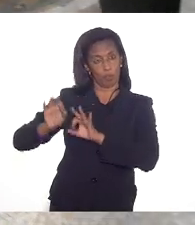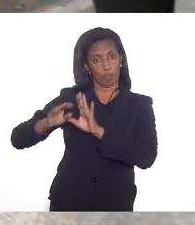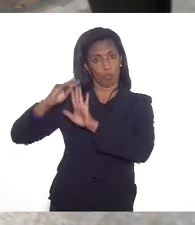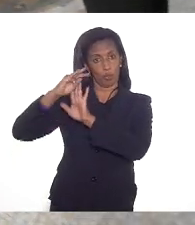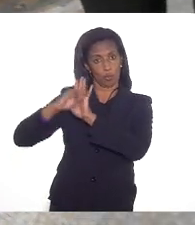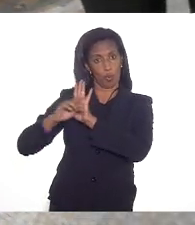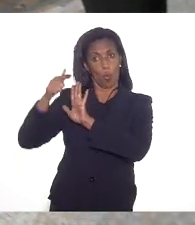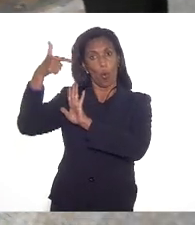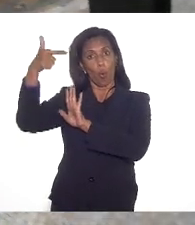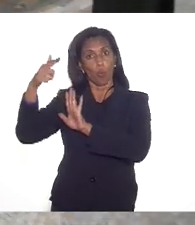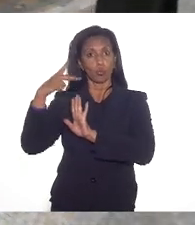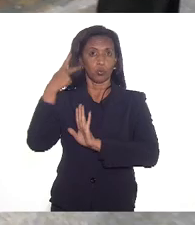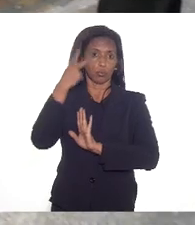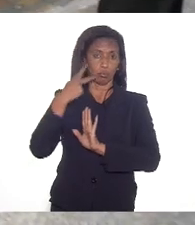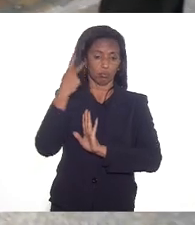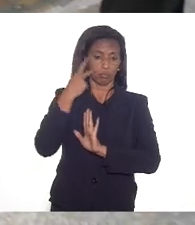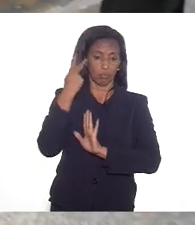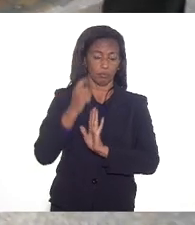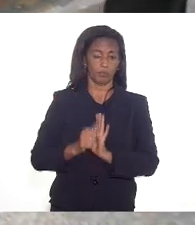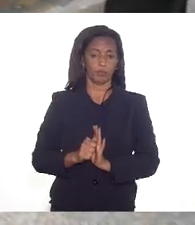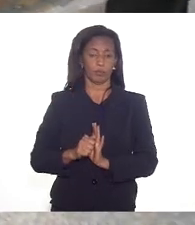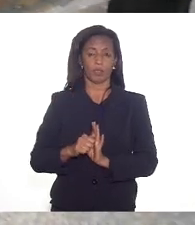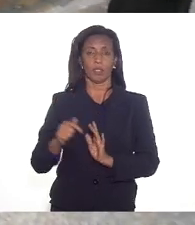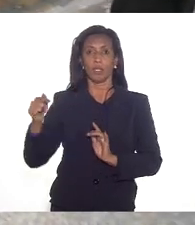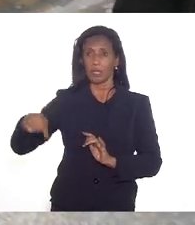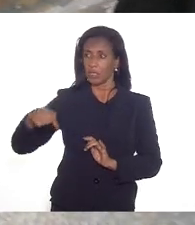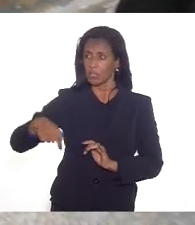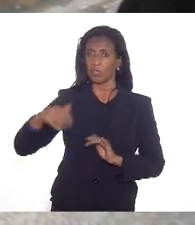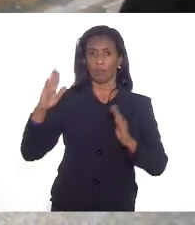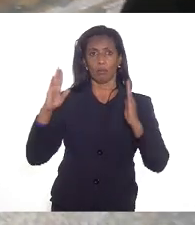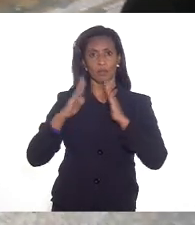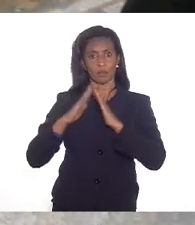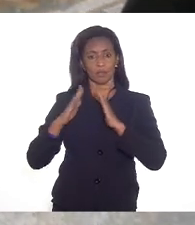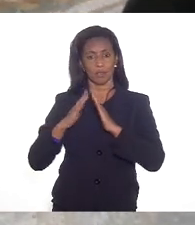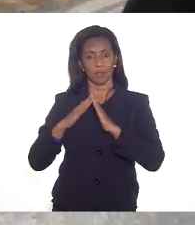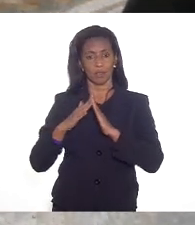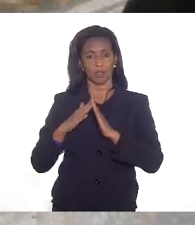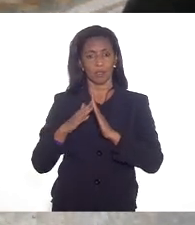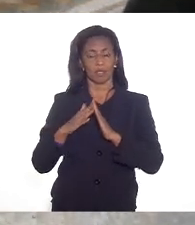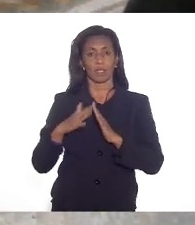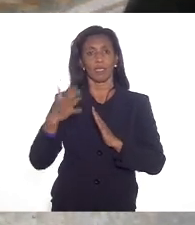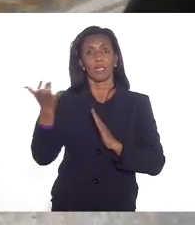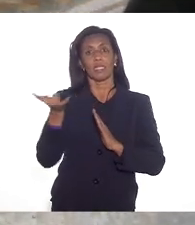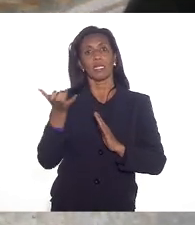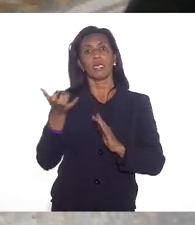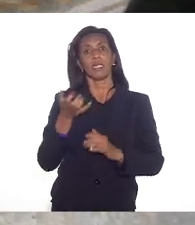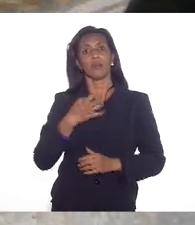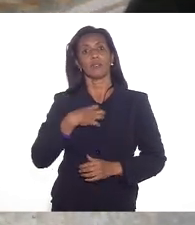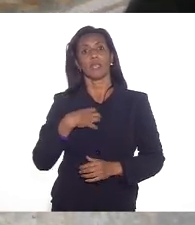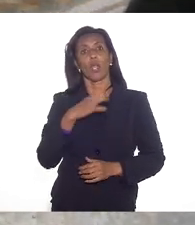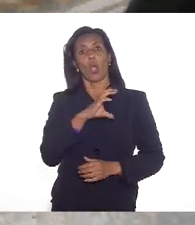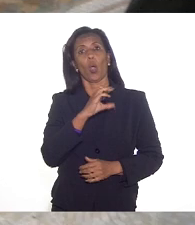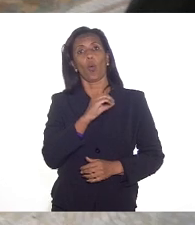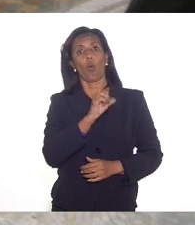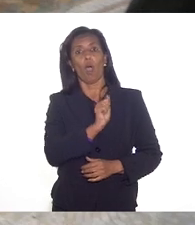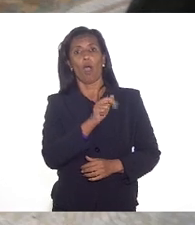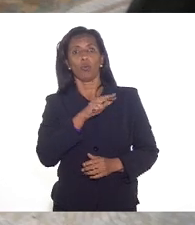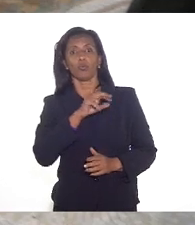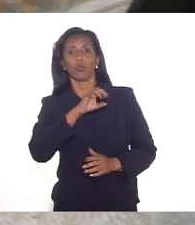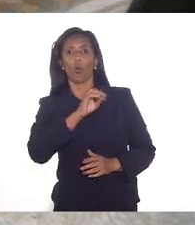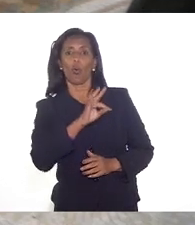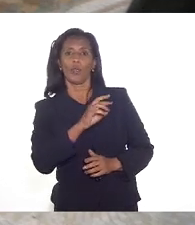Helbert outros parlamentares que estão nessa legislatura gostariam de ser coautor de queria solicitar a vossa excelência